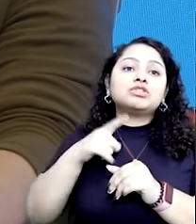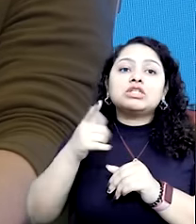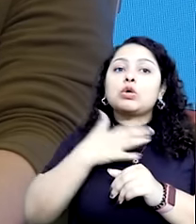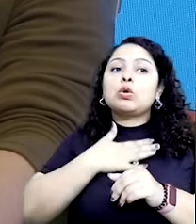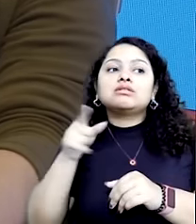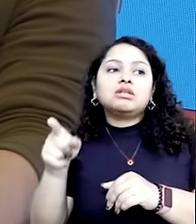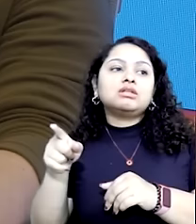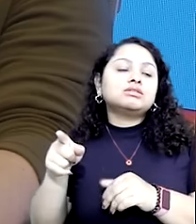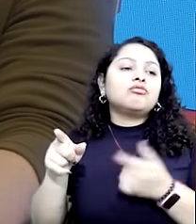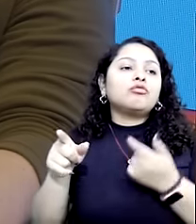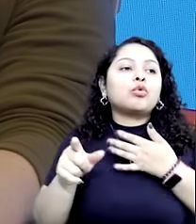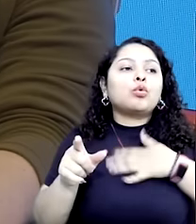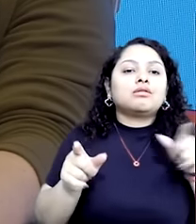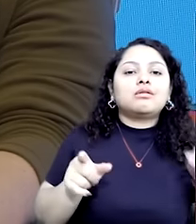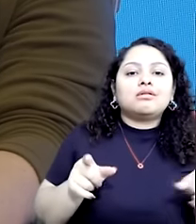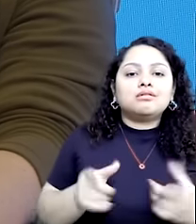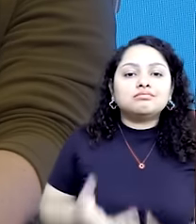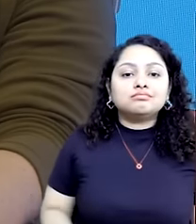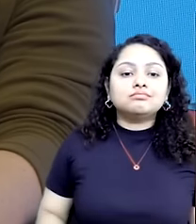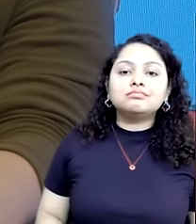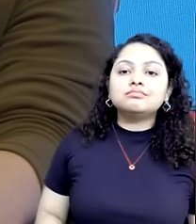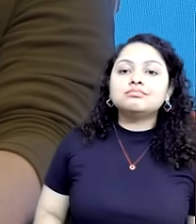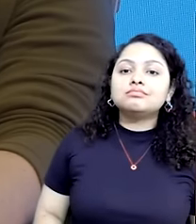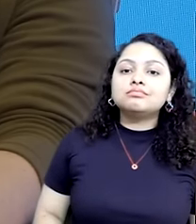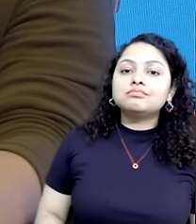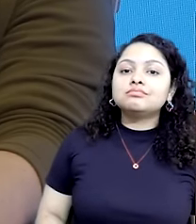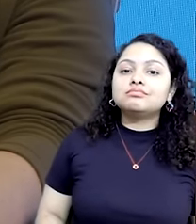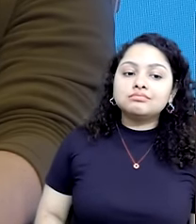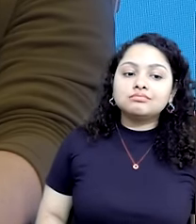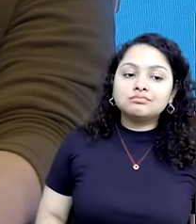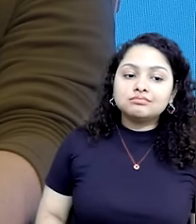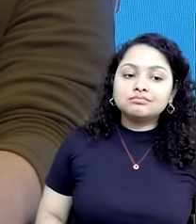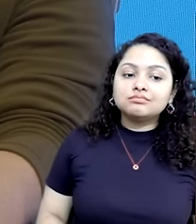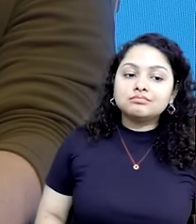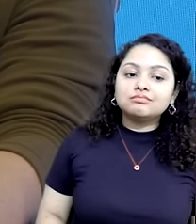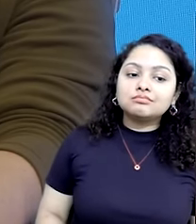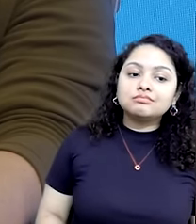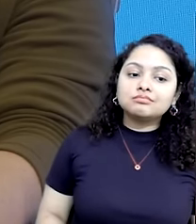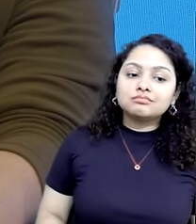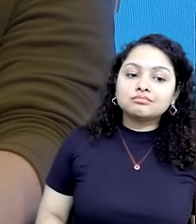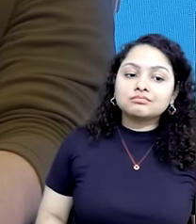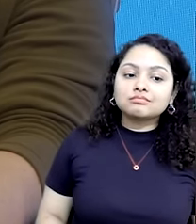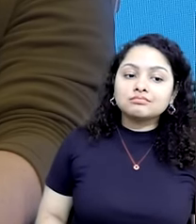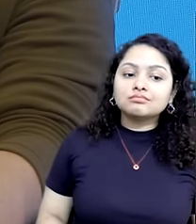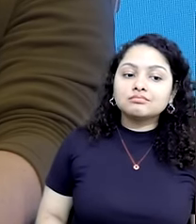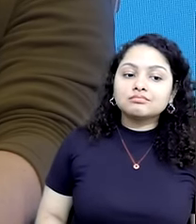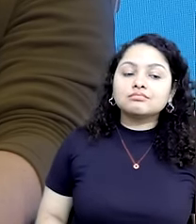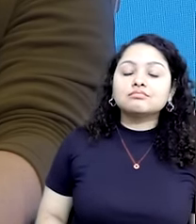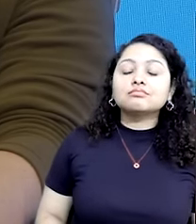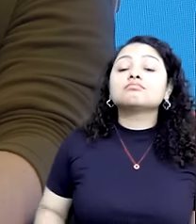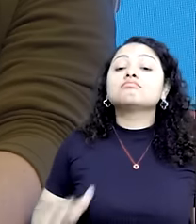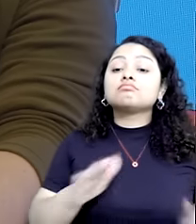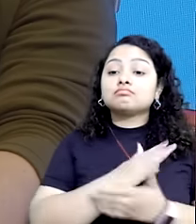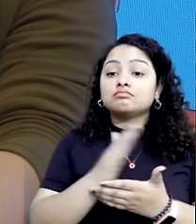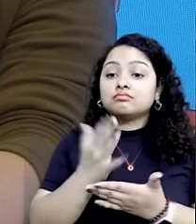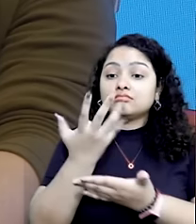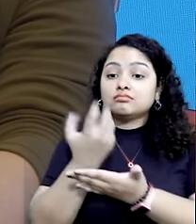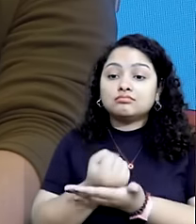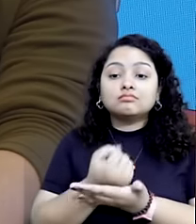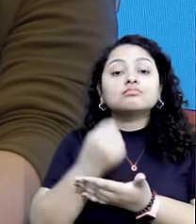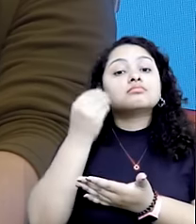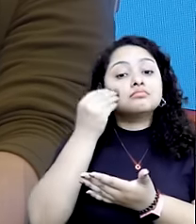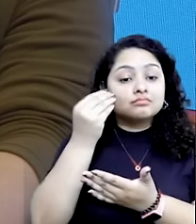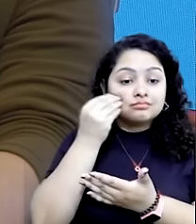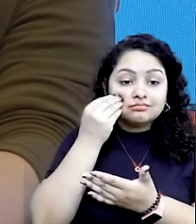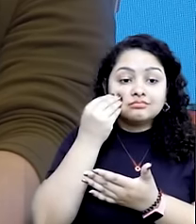é do outro né o o O César também ele prefere outro então eu falo assim eh a gente tem que abaixar alguns e a gente tem que dar uma testada